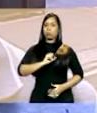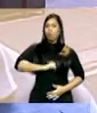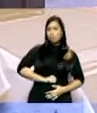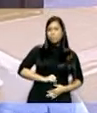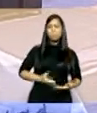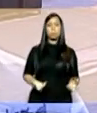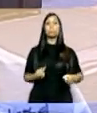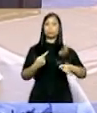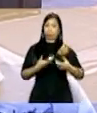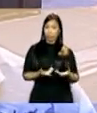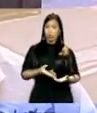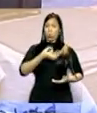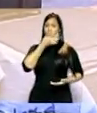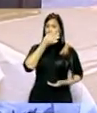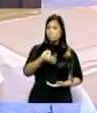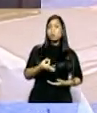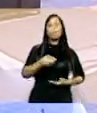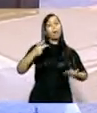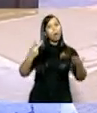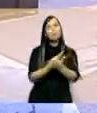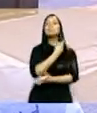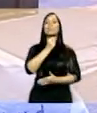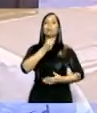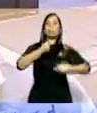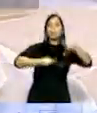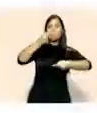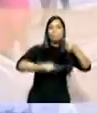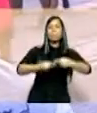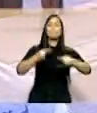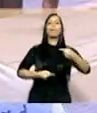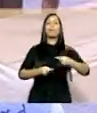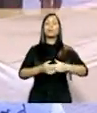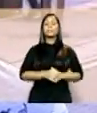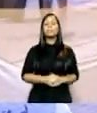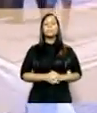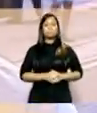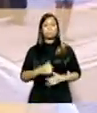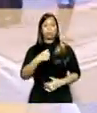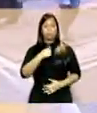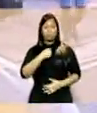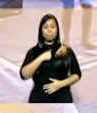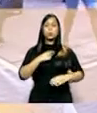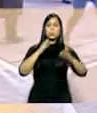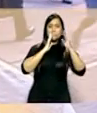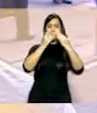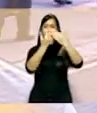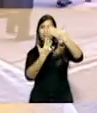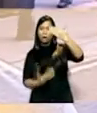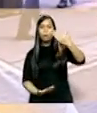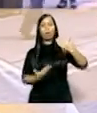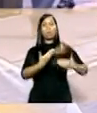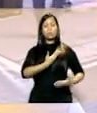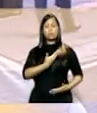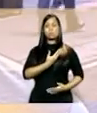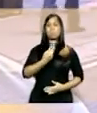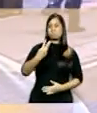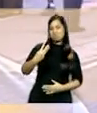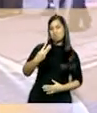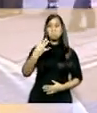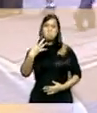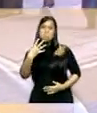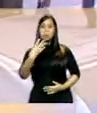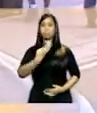aborto, posicionamento que gerou debate na sua timeline. Eu tenho na minha rede de amigos uns 3 ou 4